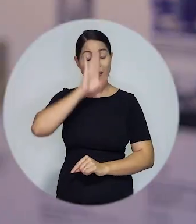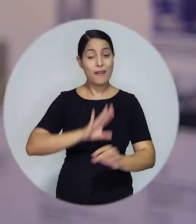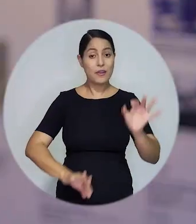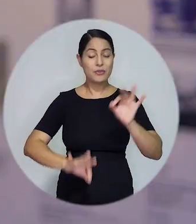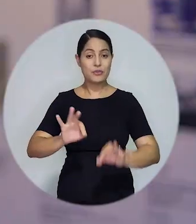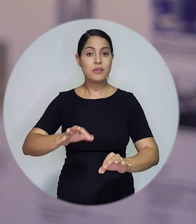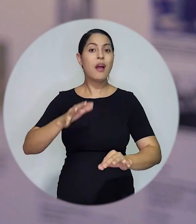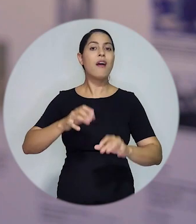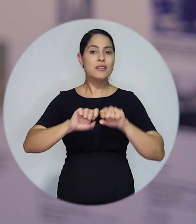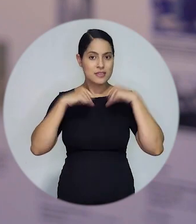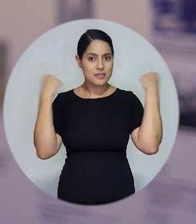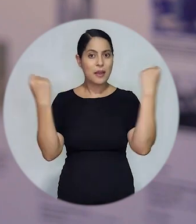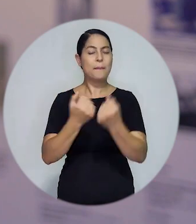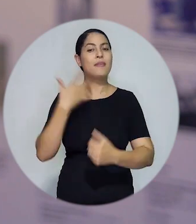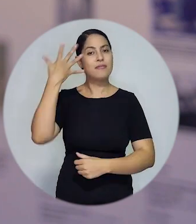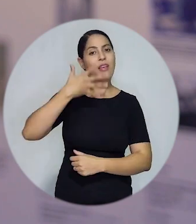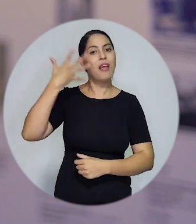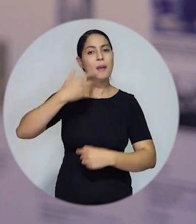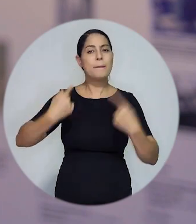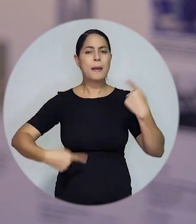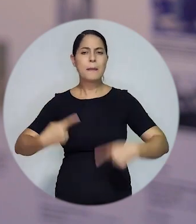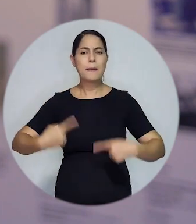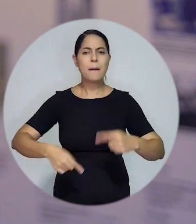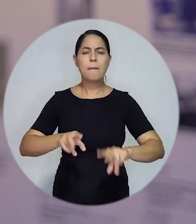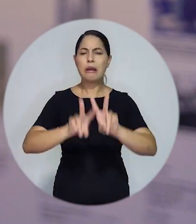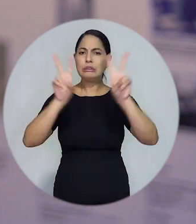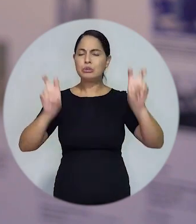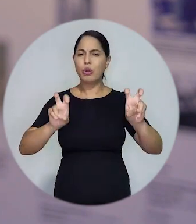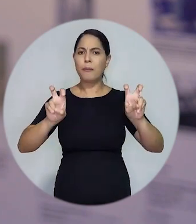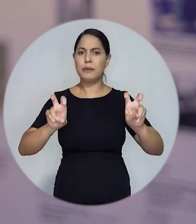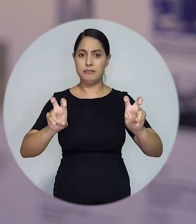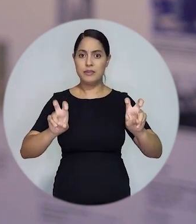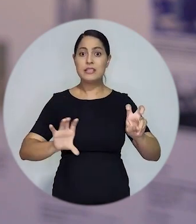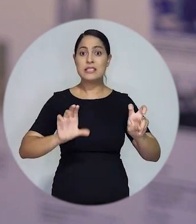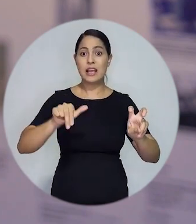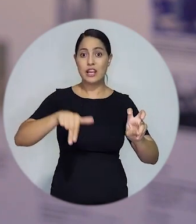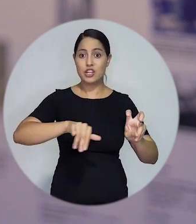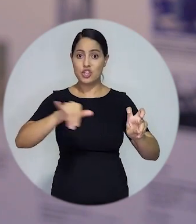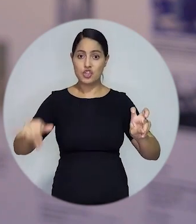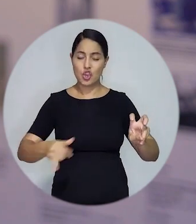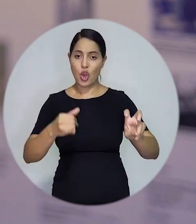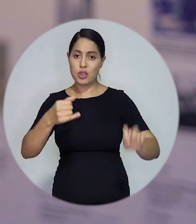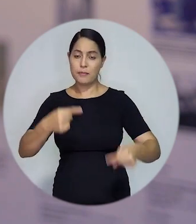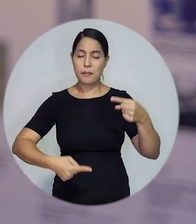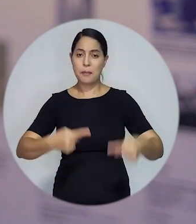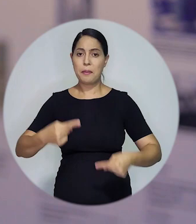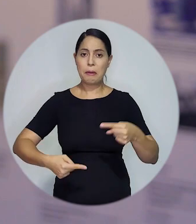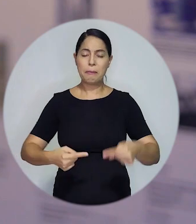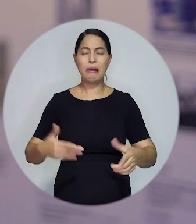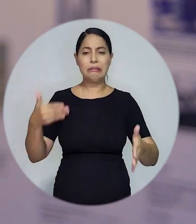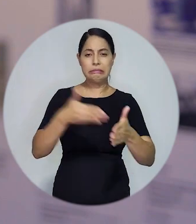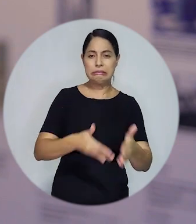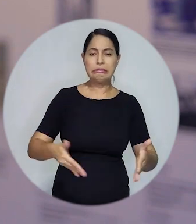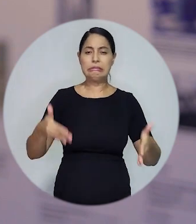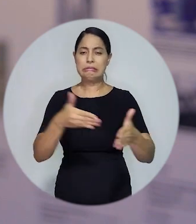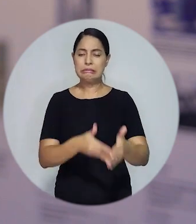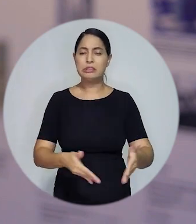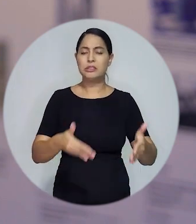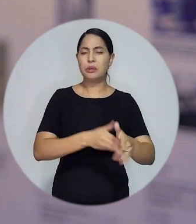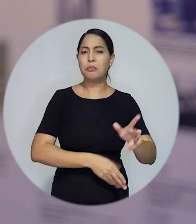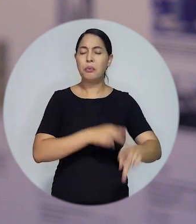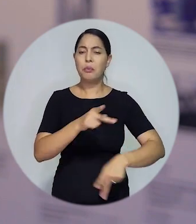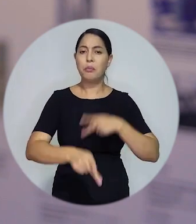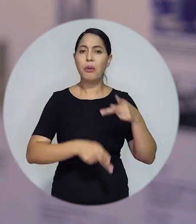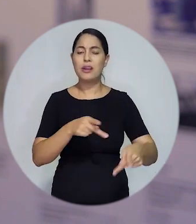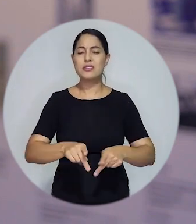de Gratuidade de Justiça, realizado pelo CNJ, debateu as dificuldades e consequências do poder público em ofertar